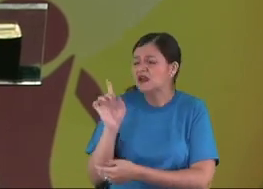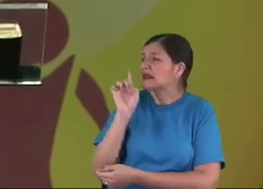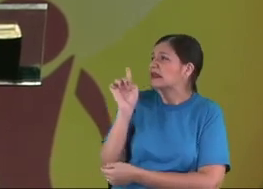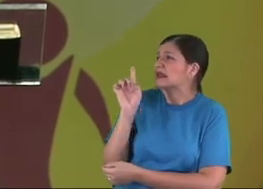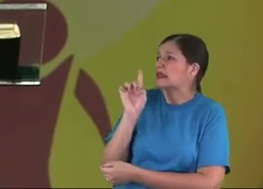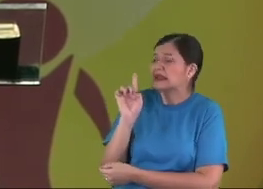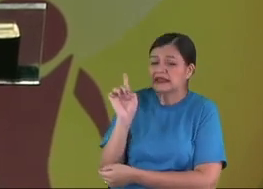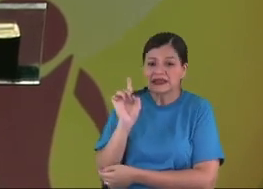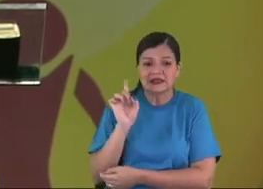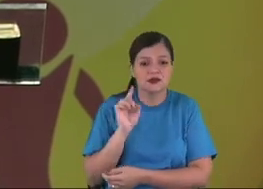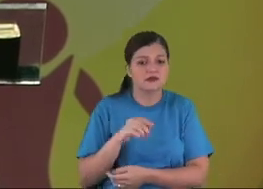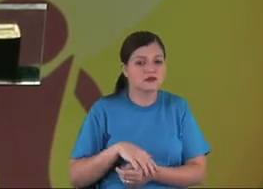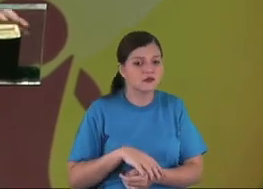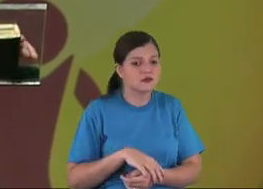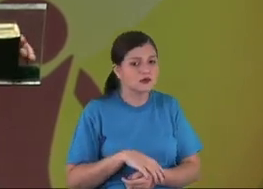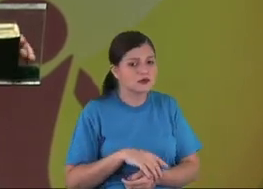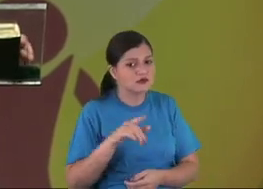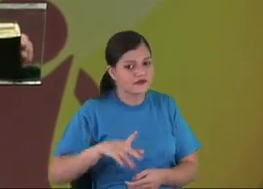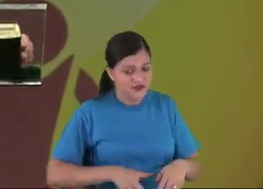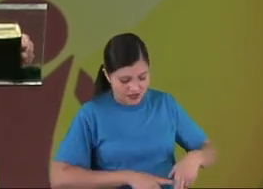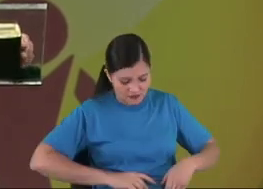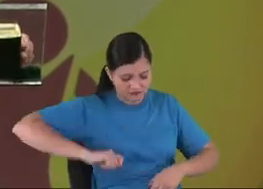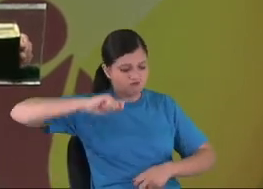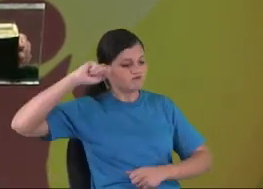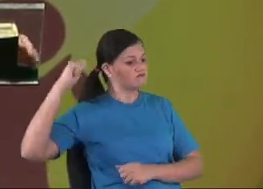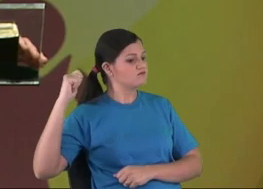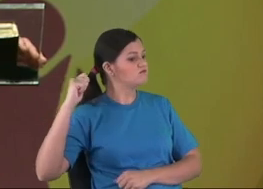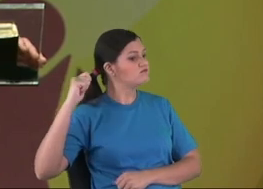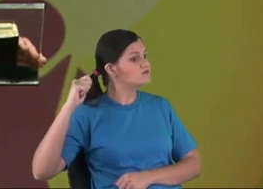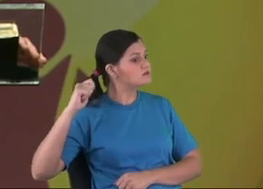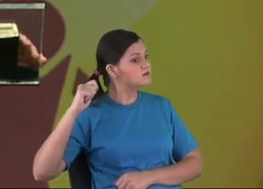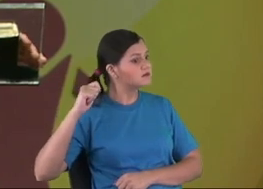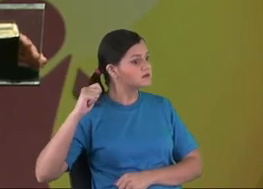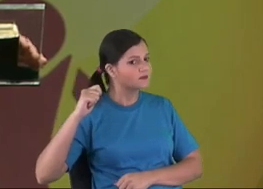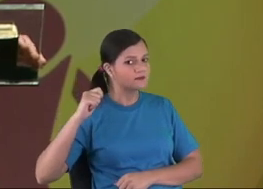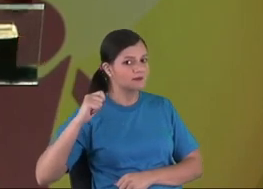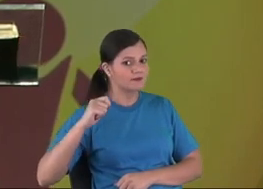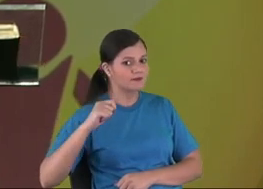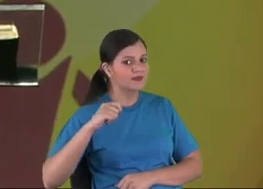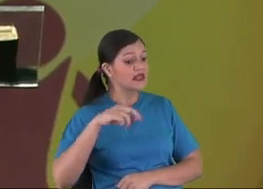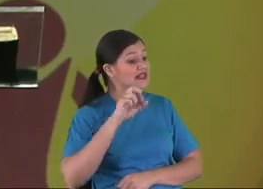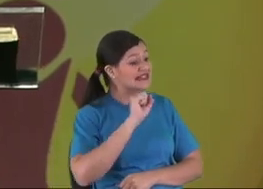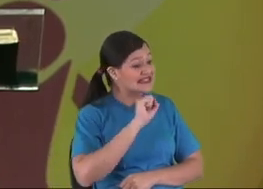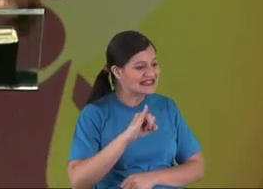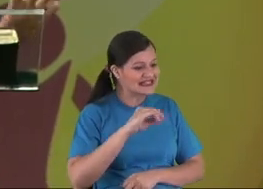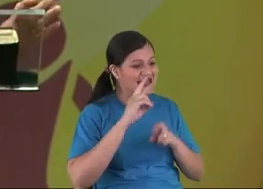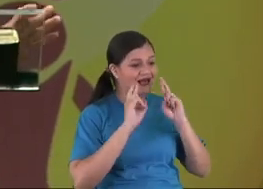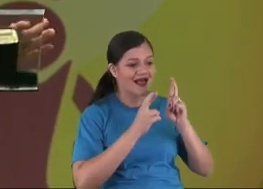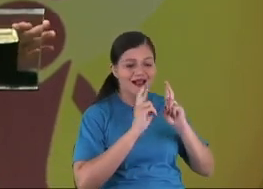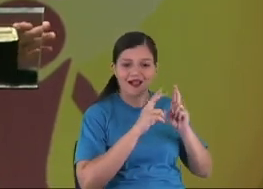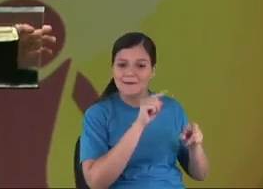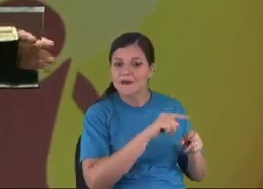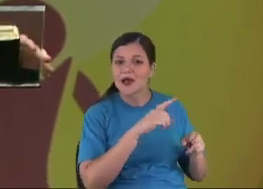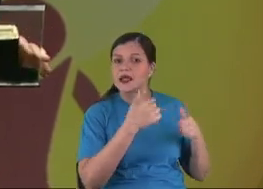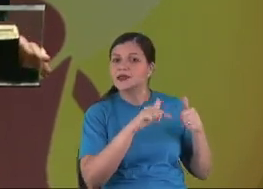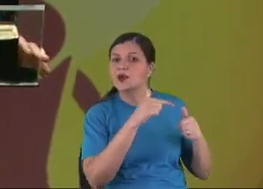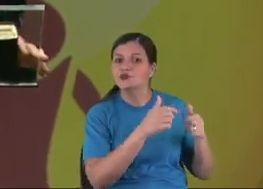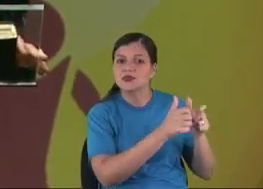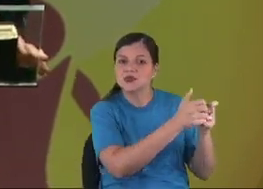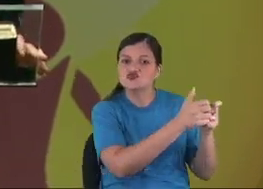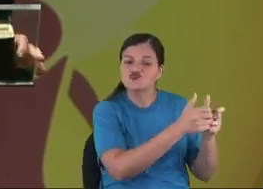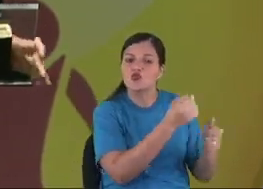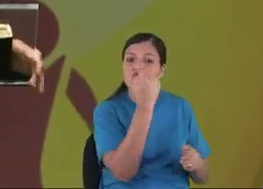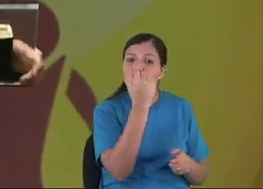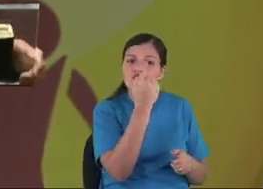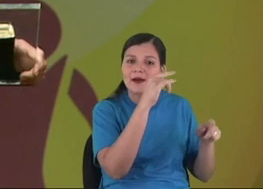Aí é nessa hora. Você já está puxando o rabicho, né? Pegando e se reclamar, uma semana sem jogo, coisa nenhuma.